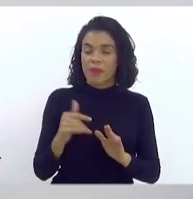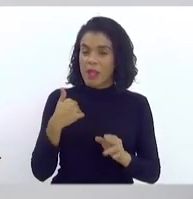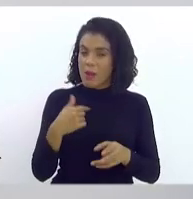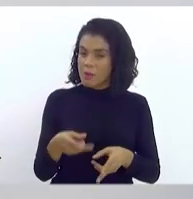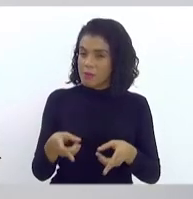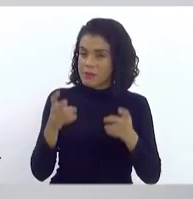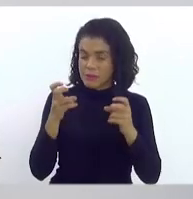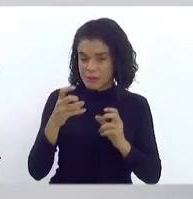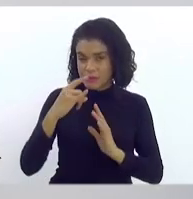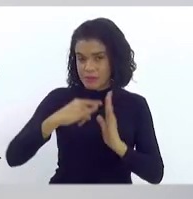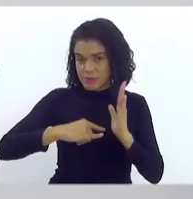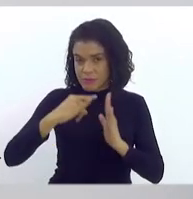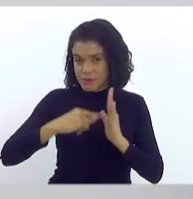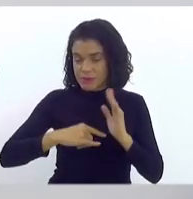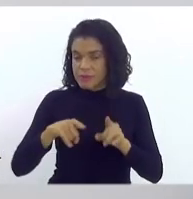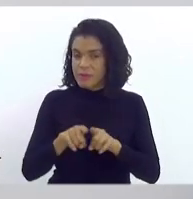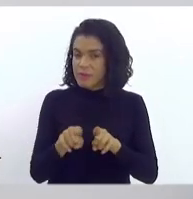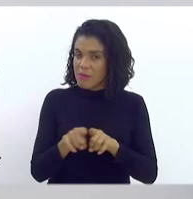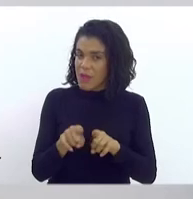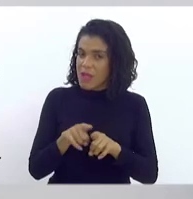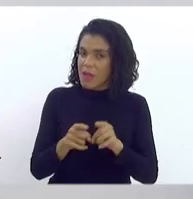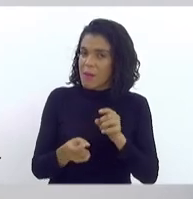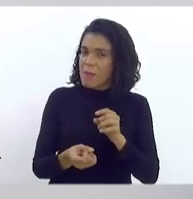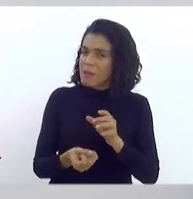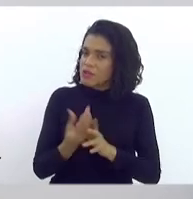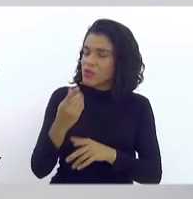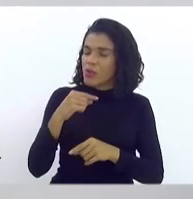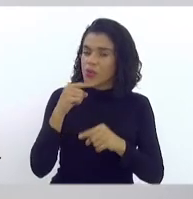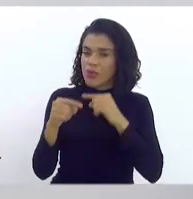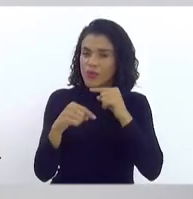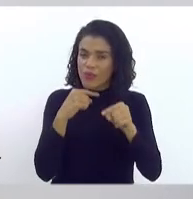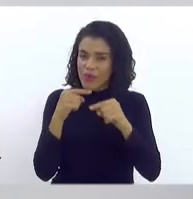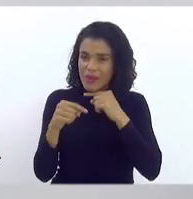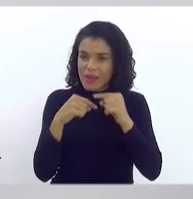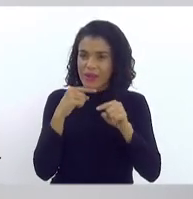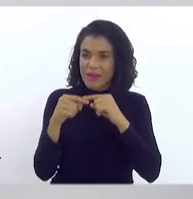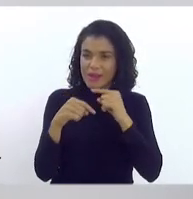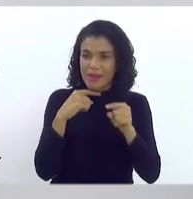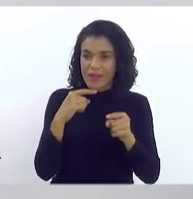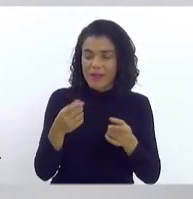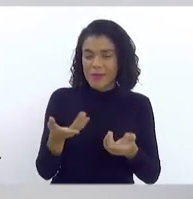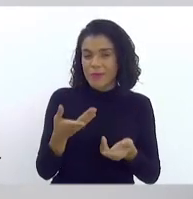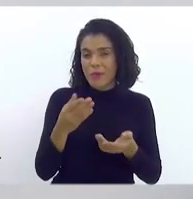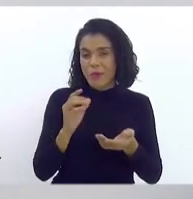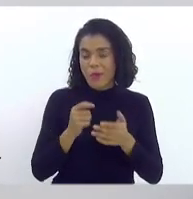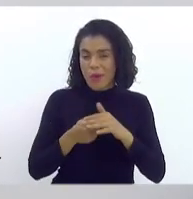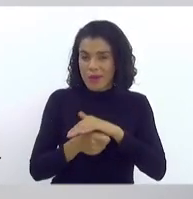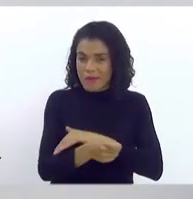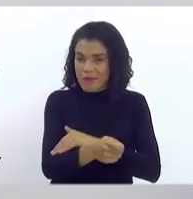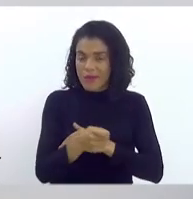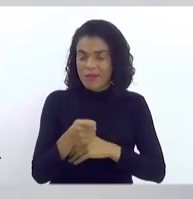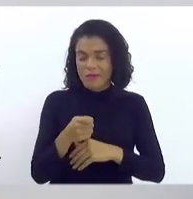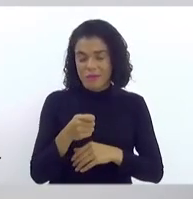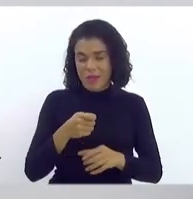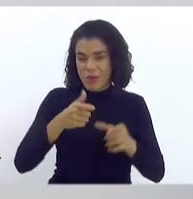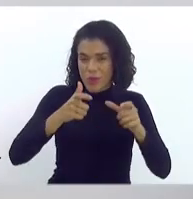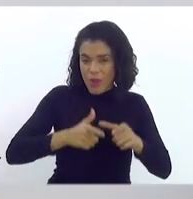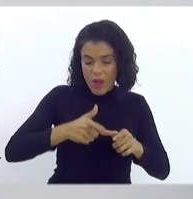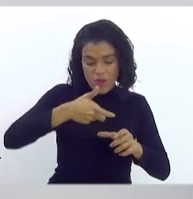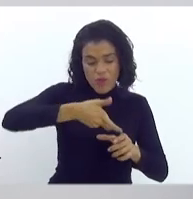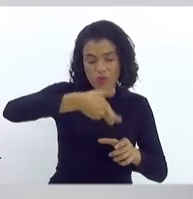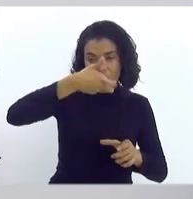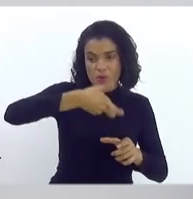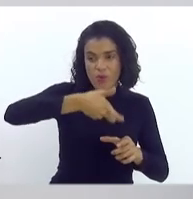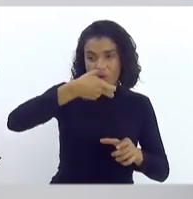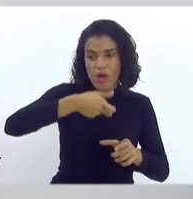lendo os documentos também, a gente percebe que isso gerou uma série de dúvidas depois. Os investimentos nos gasodutos virtuais são